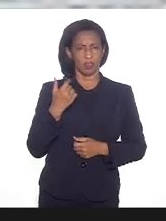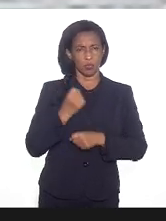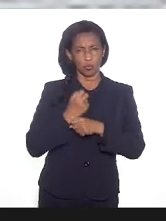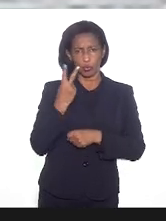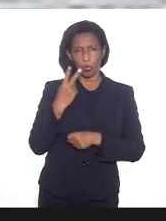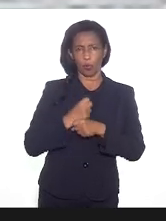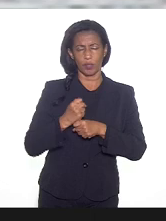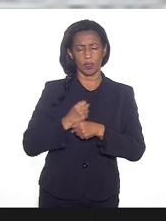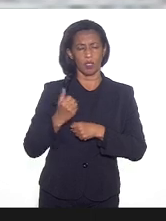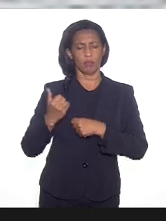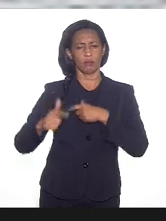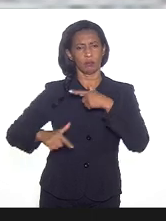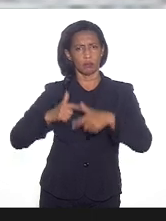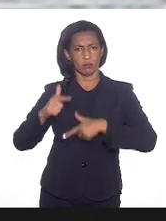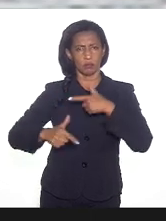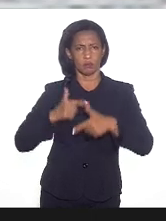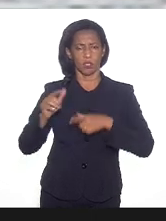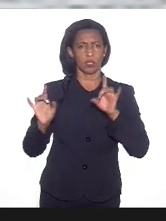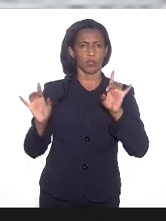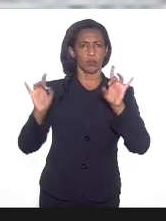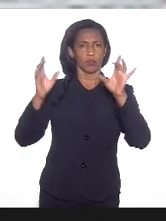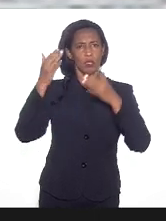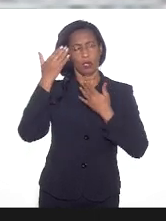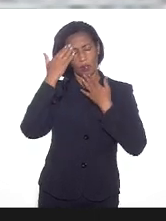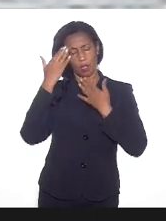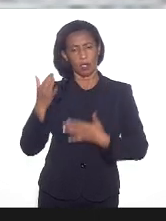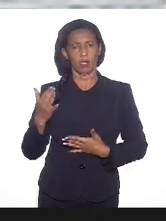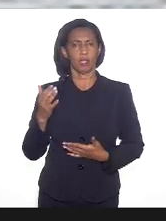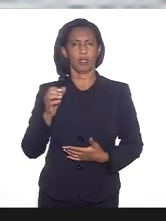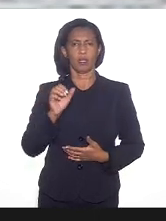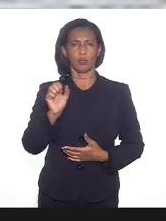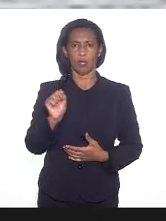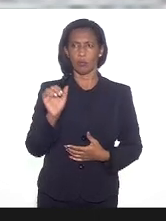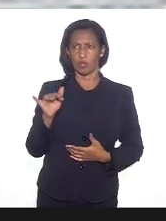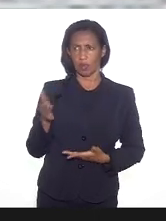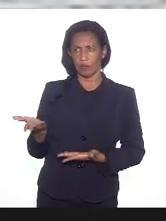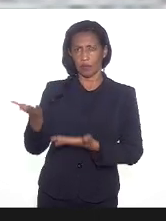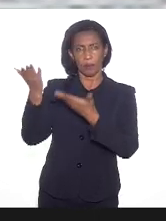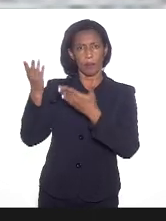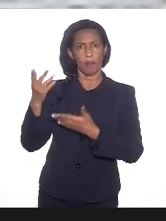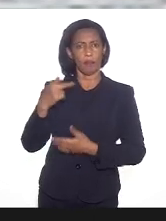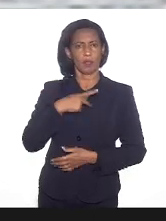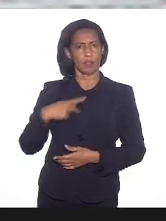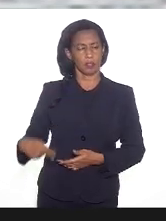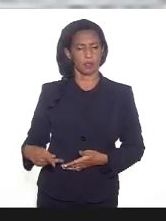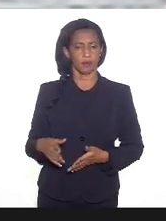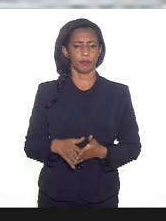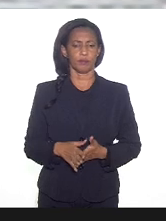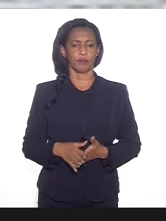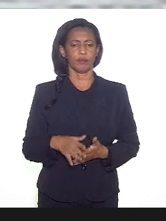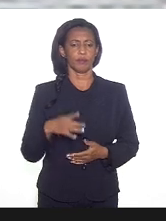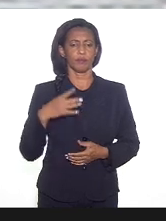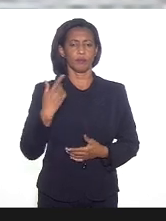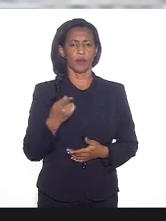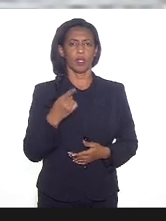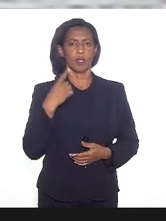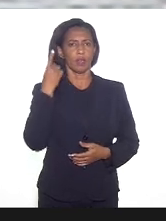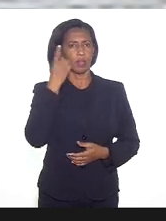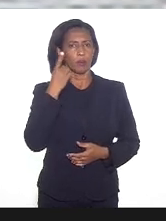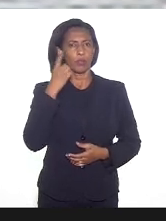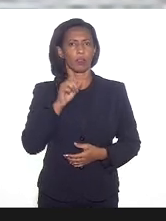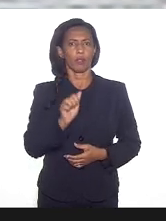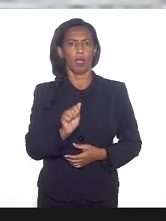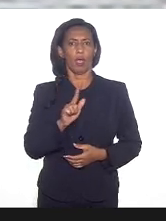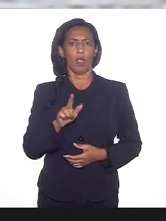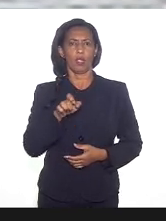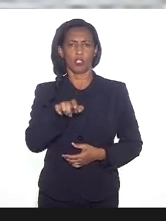Né? Em especial, agradeço ao deputado Flávio Serafini, presidente da comissão, ao deputado também Alexandre